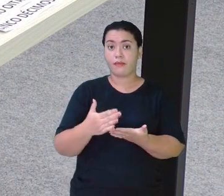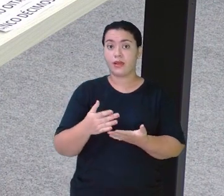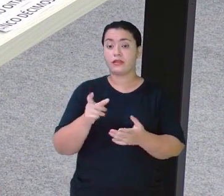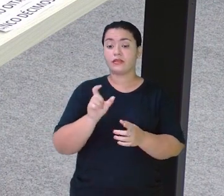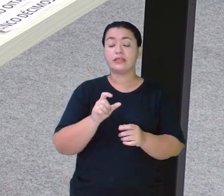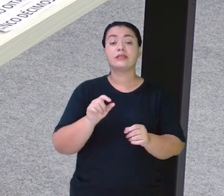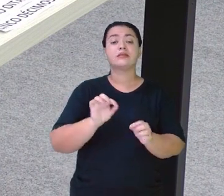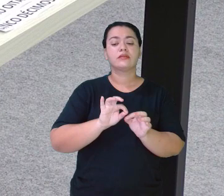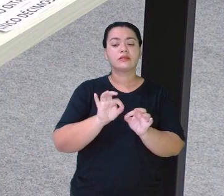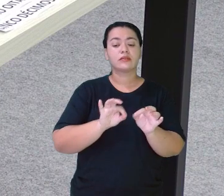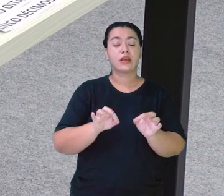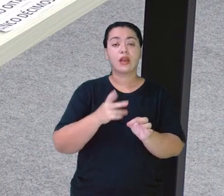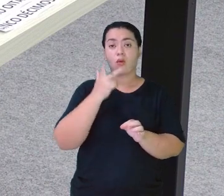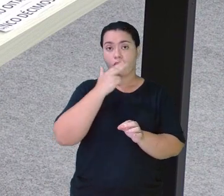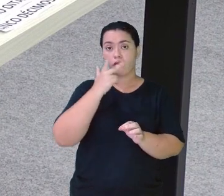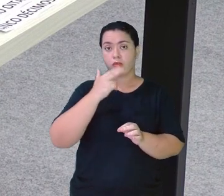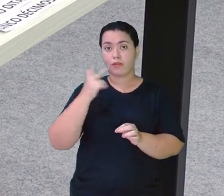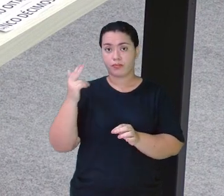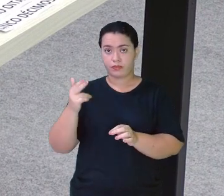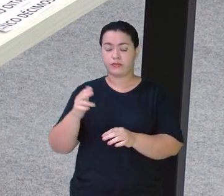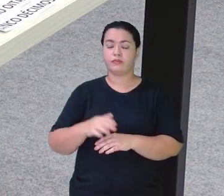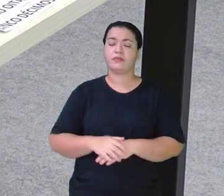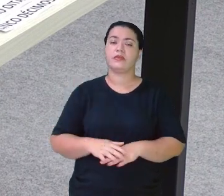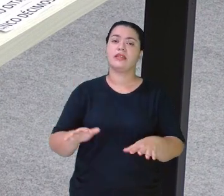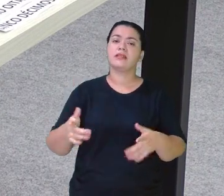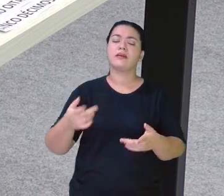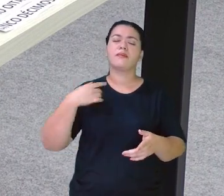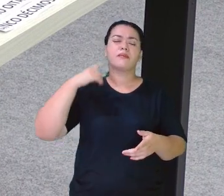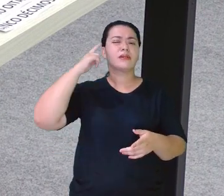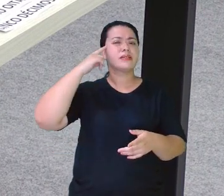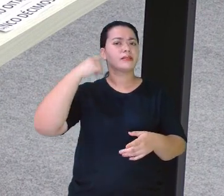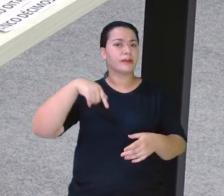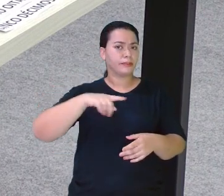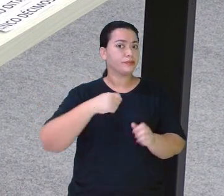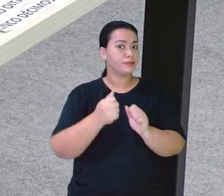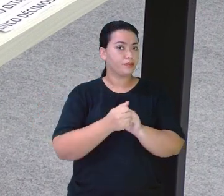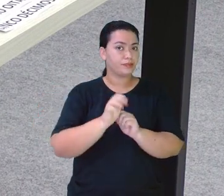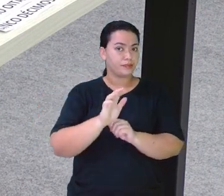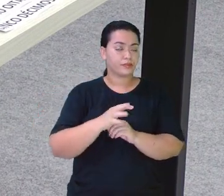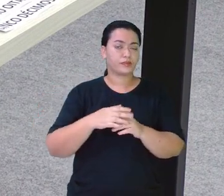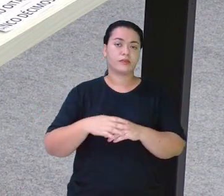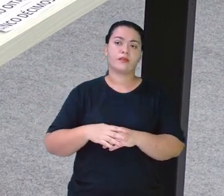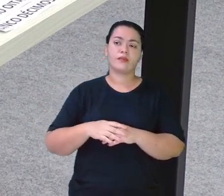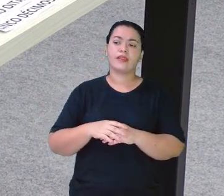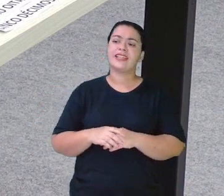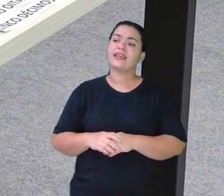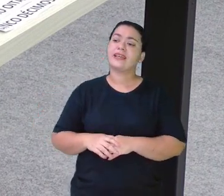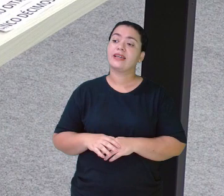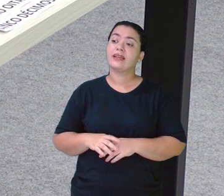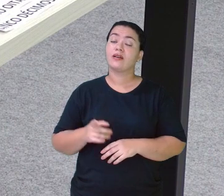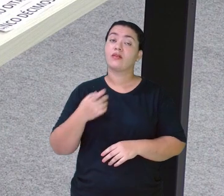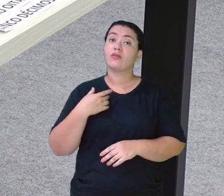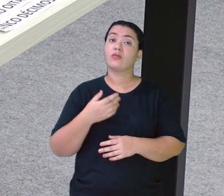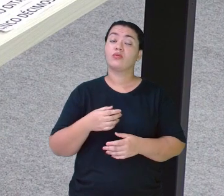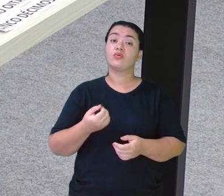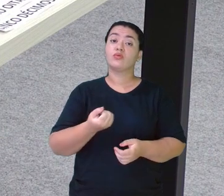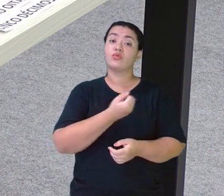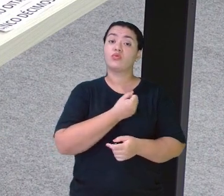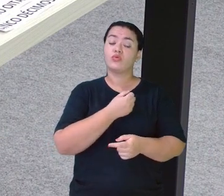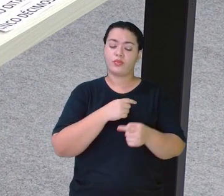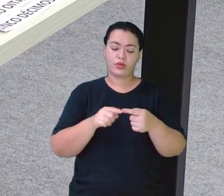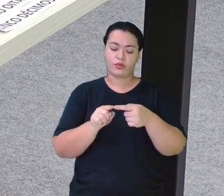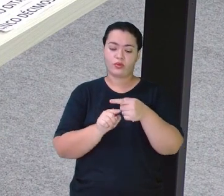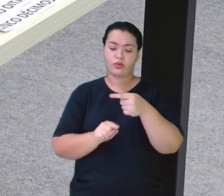Olha só agora. Vamos pensar juntos. O número que ficaria aqui